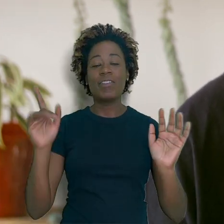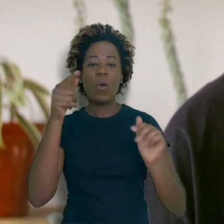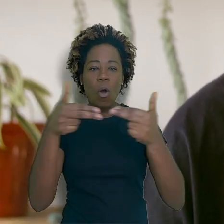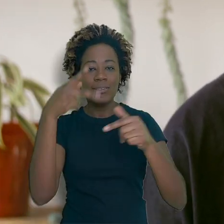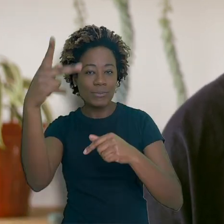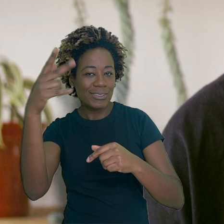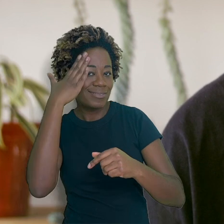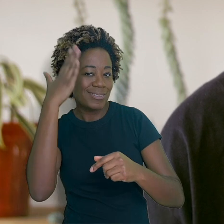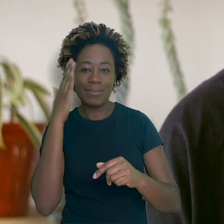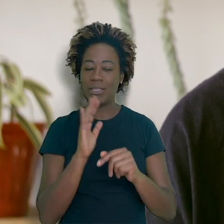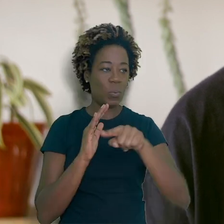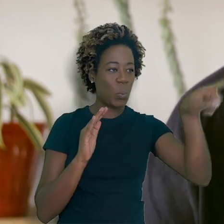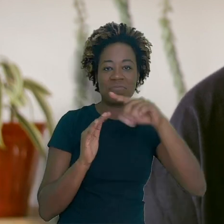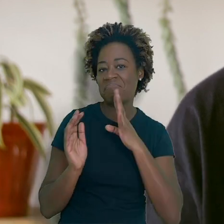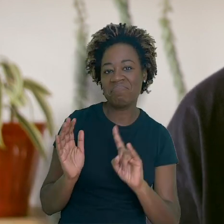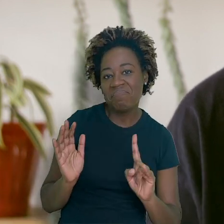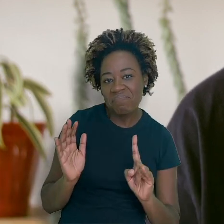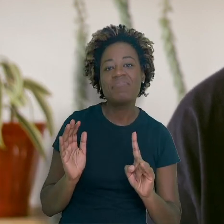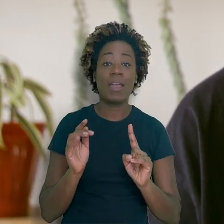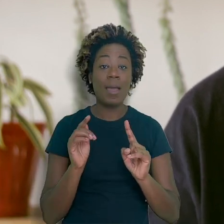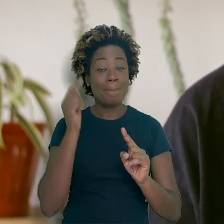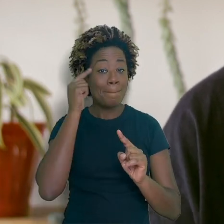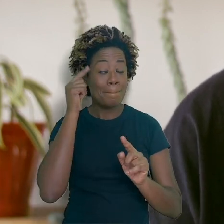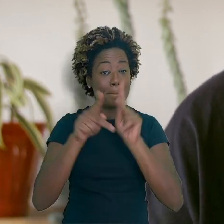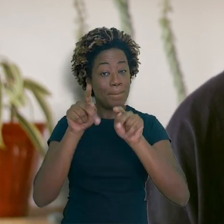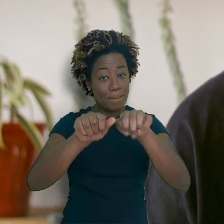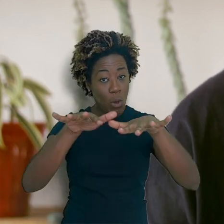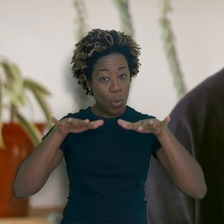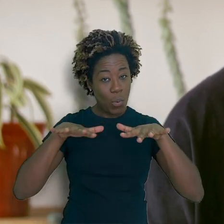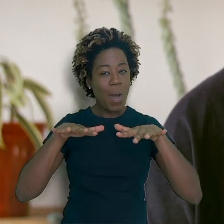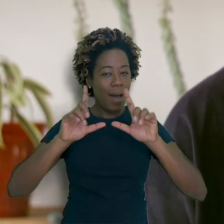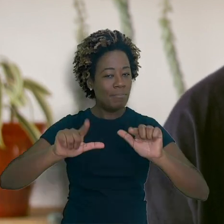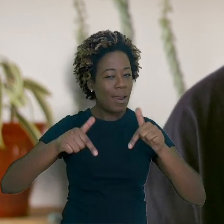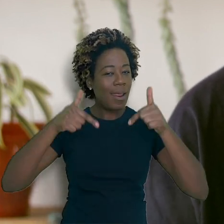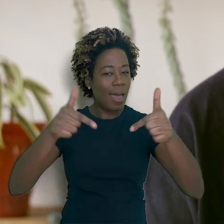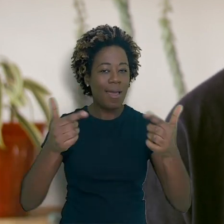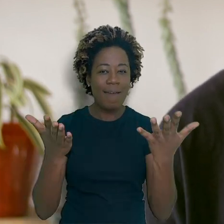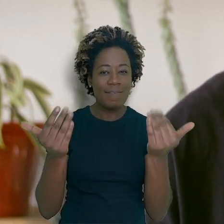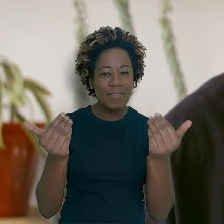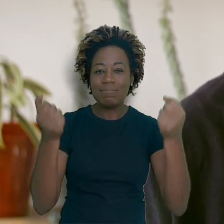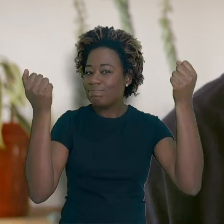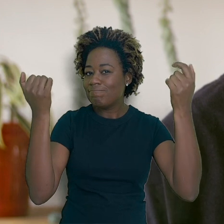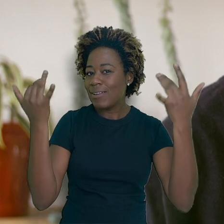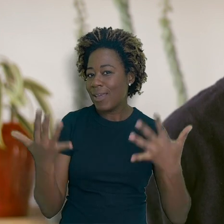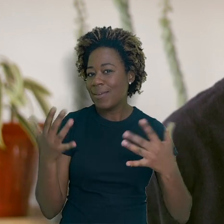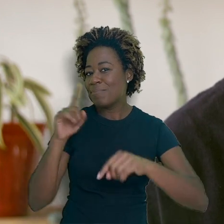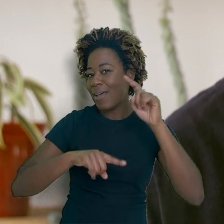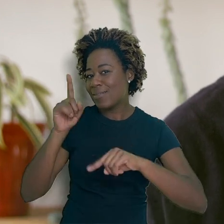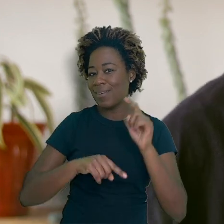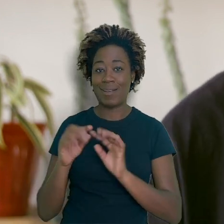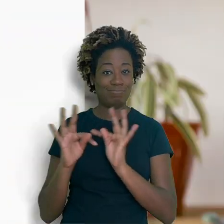que só você vai saber. Então pense no seu público-alvo, se aventure e vem comigo que agora a gente vai falar sobre os